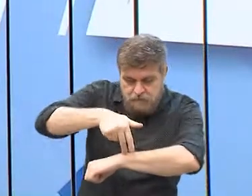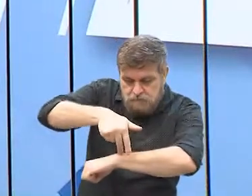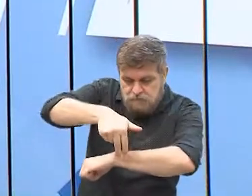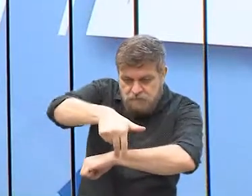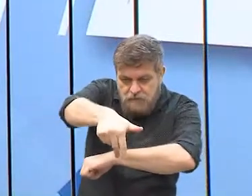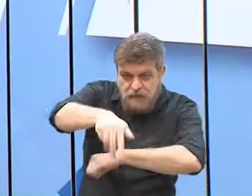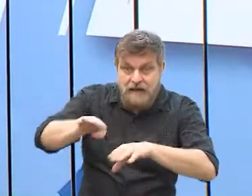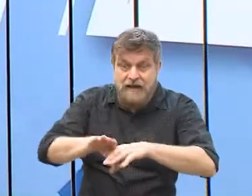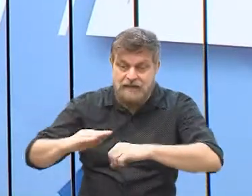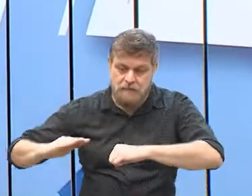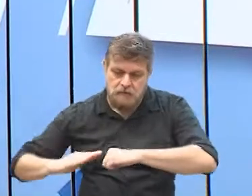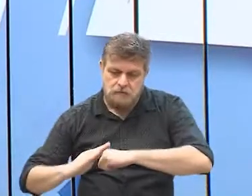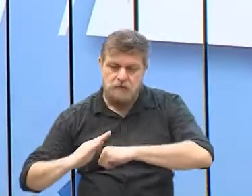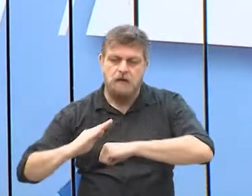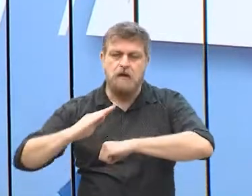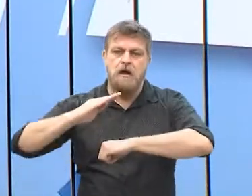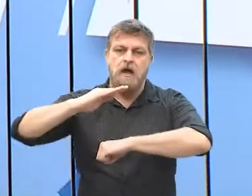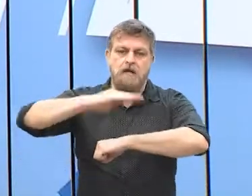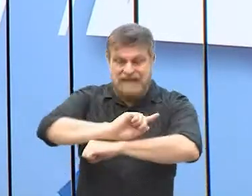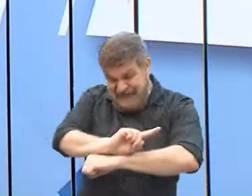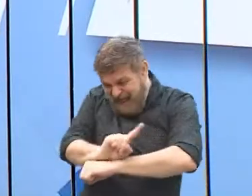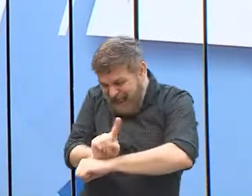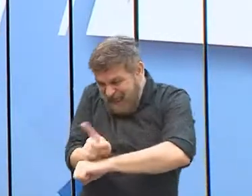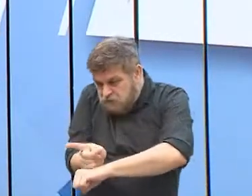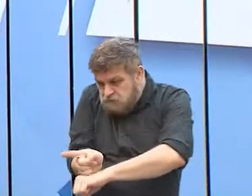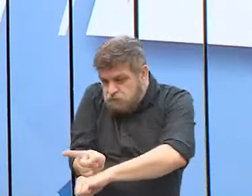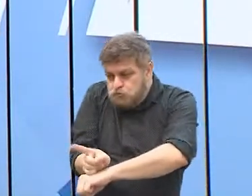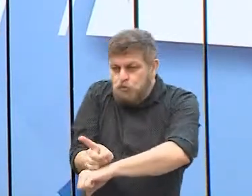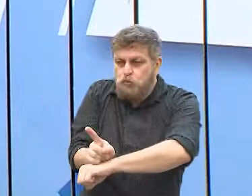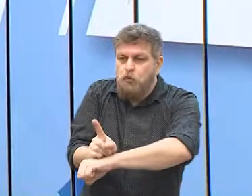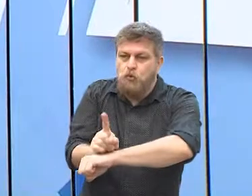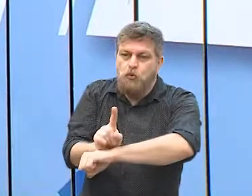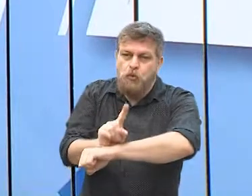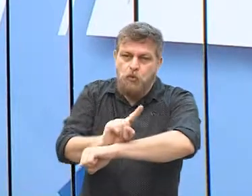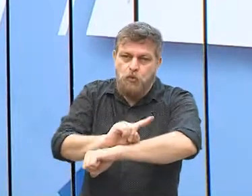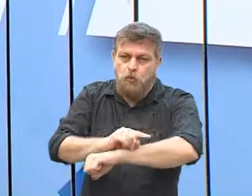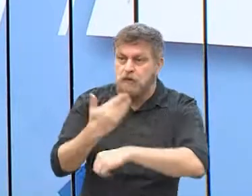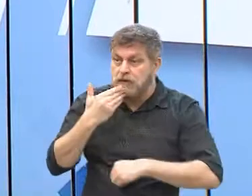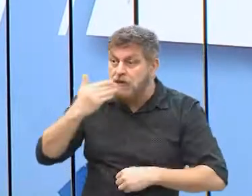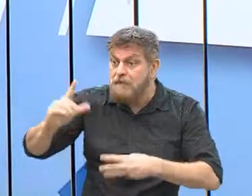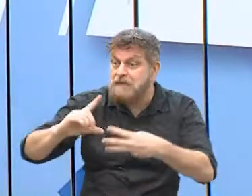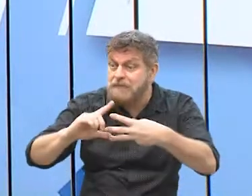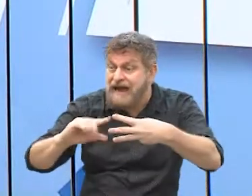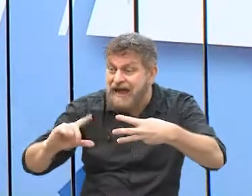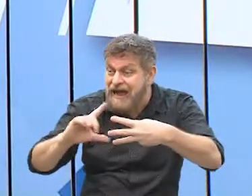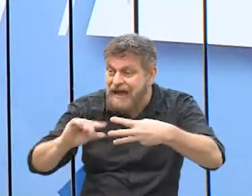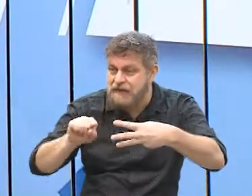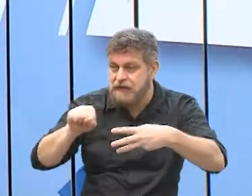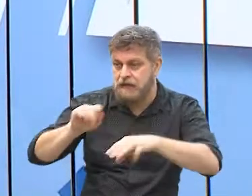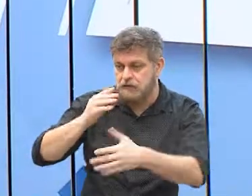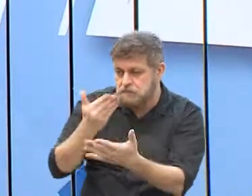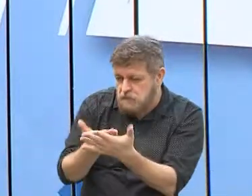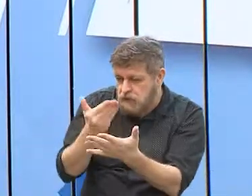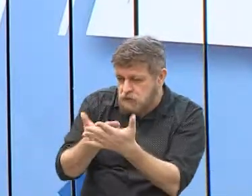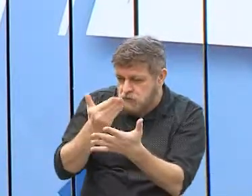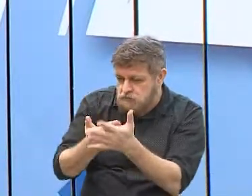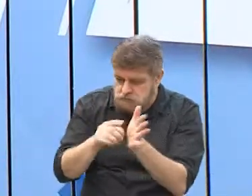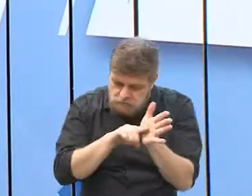de lombada. Então, nós formulamos uma indicação à INDEC, que a INDEC faça o estudo